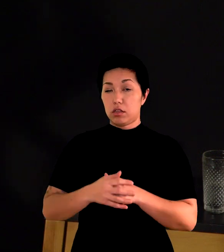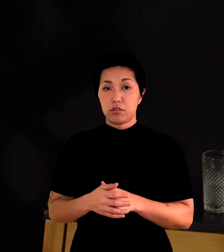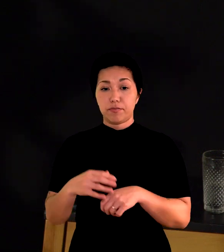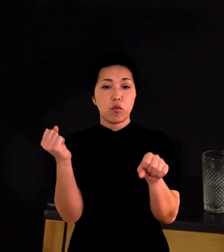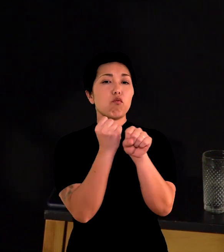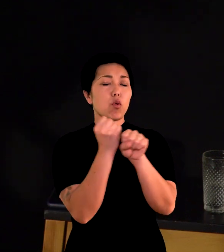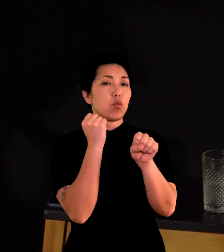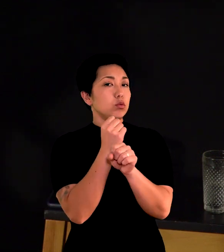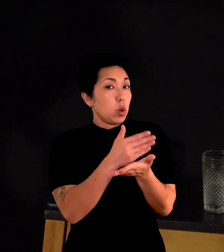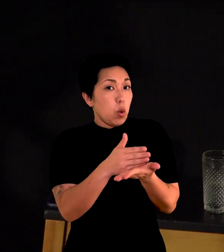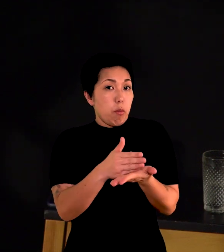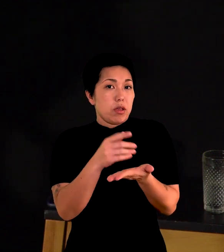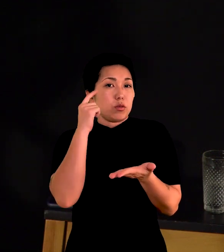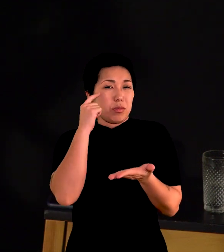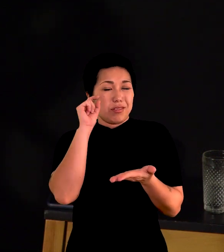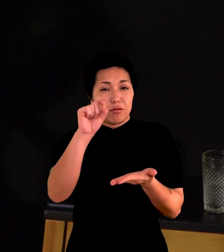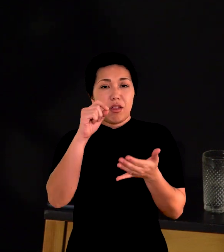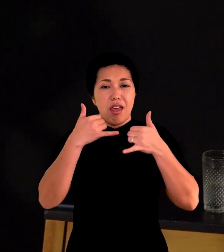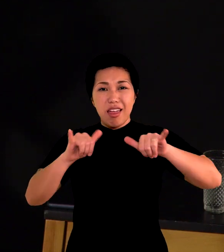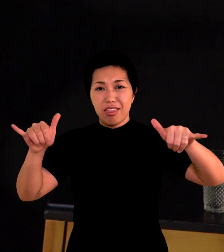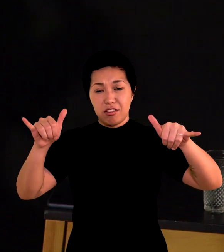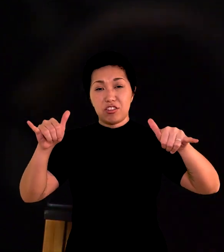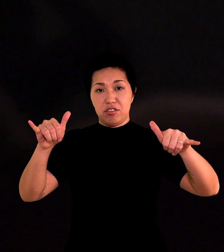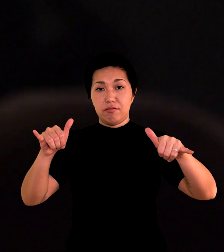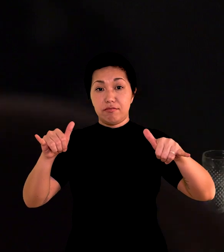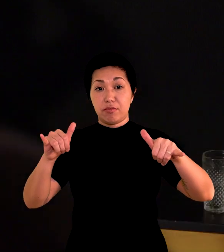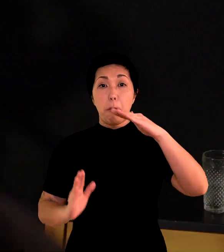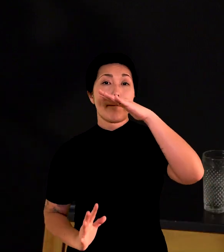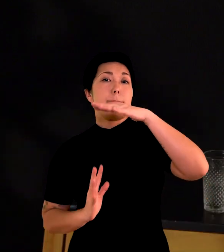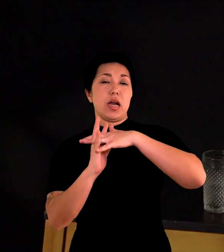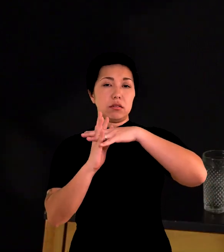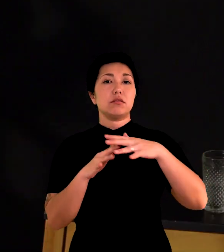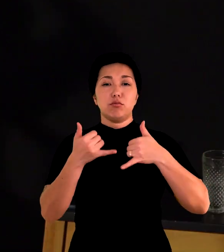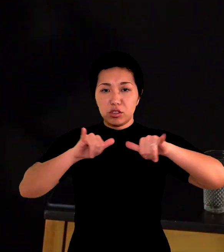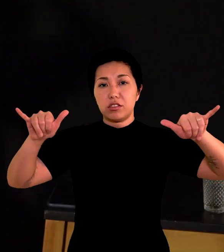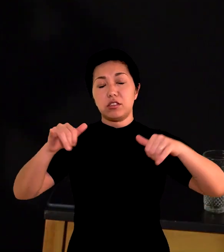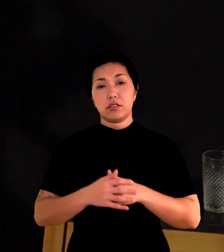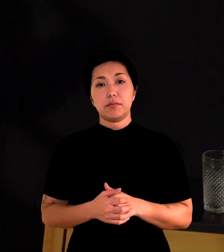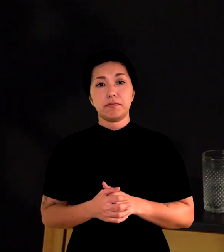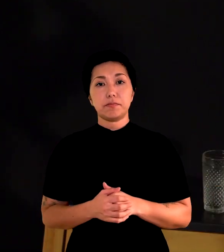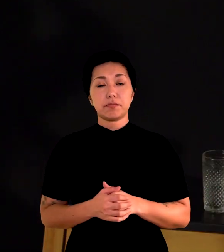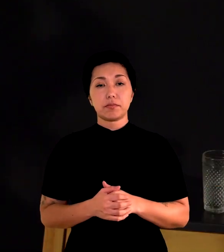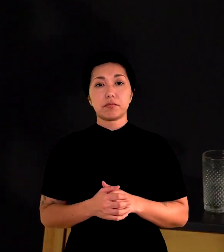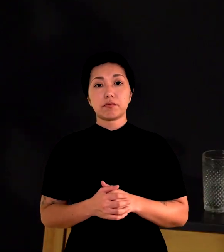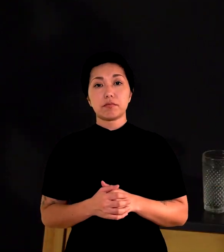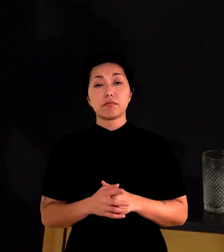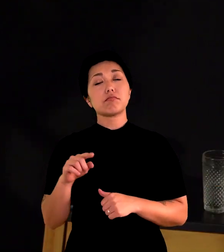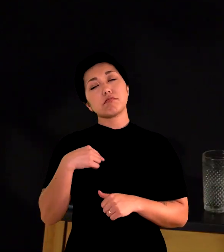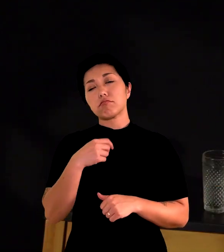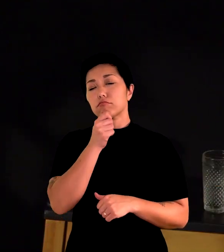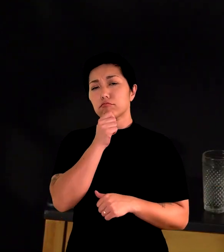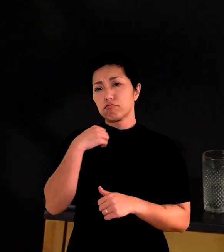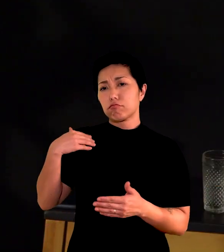diferente. Elas foram construídas originalmente para gerar energia, então, o máximo de energia, né?